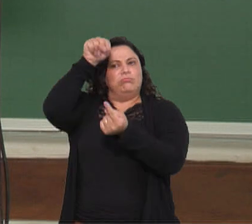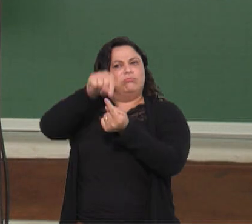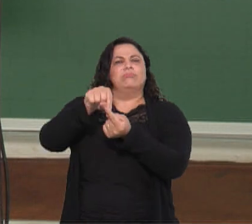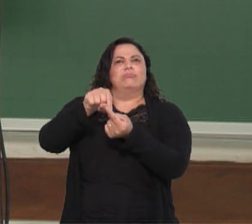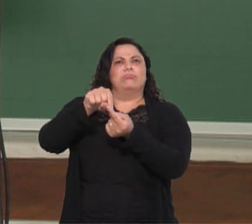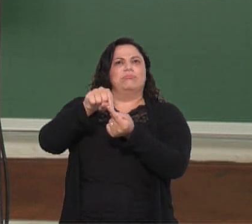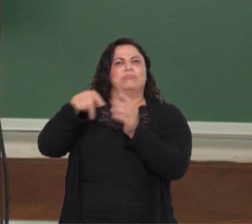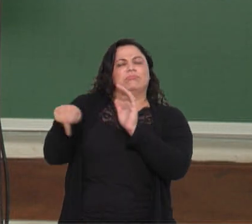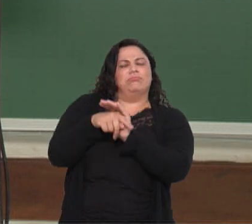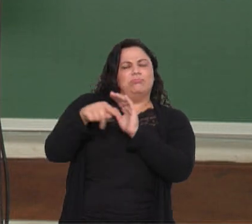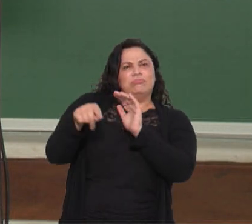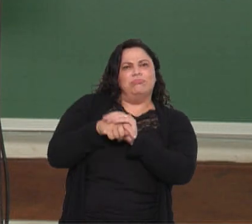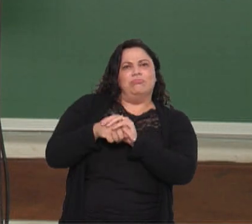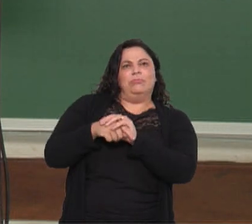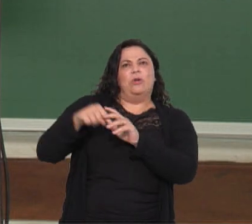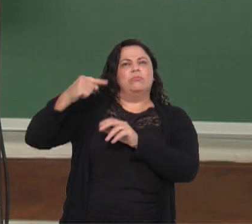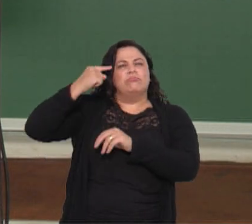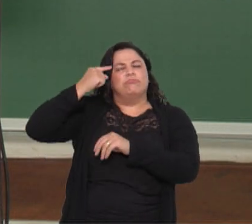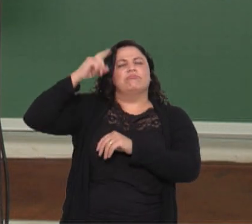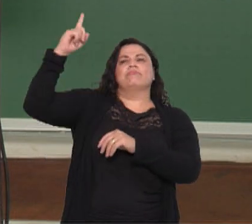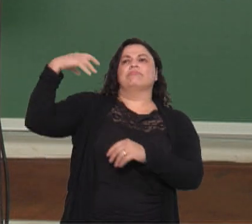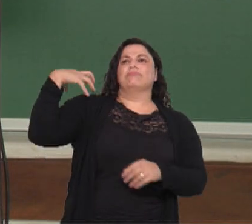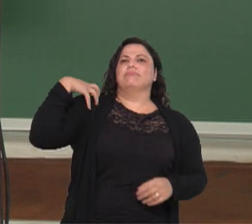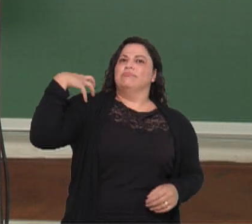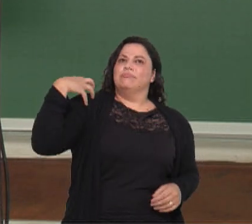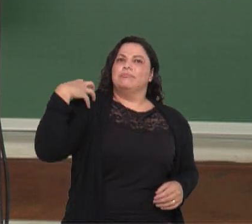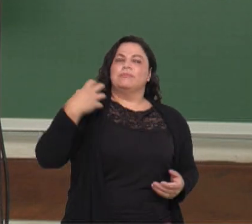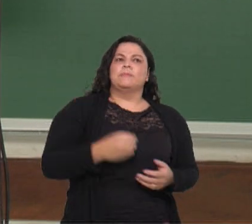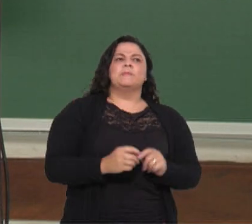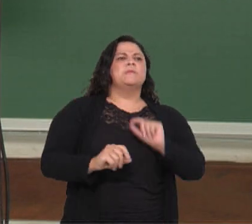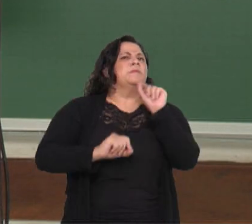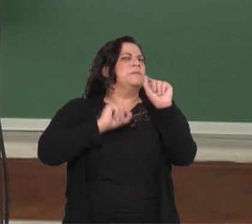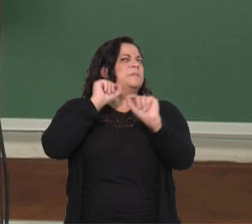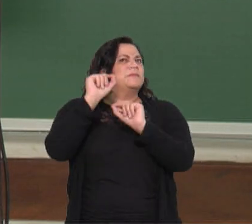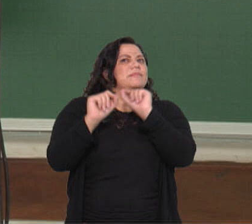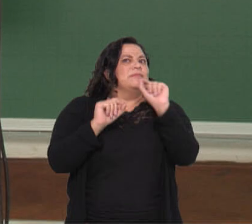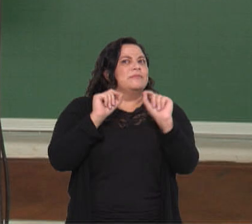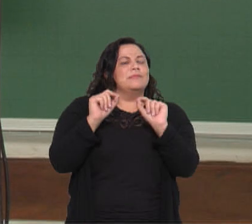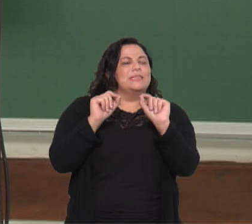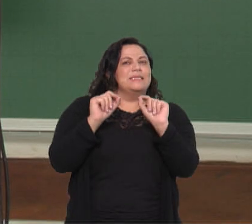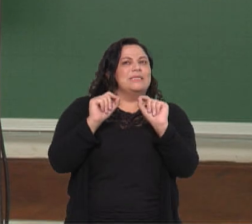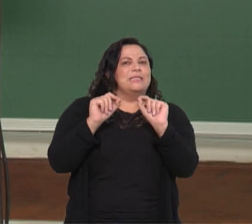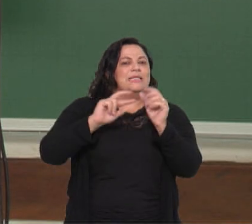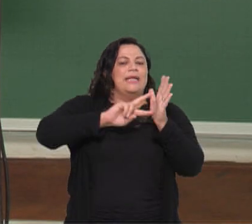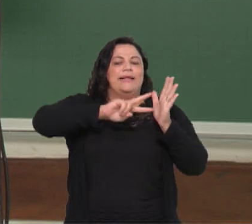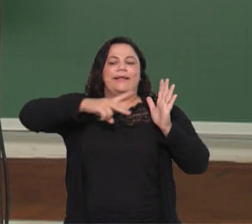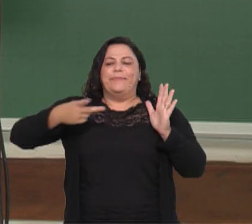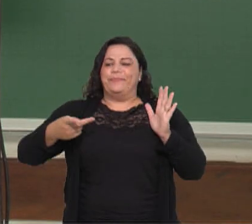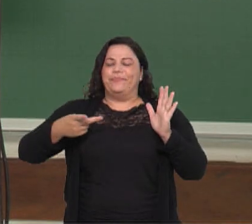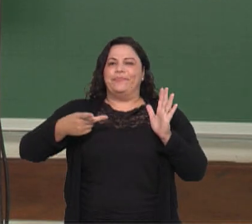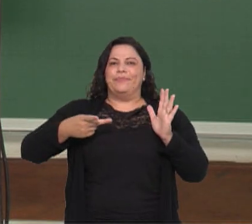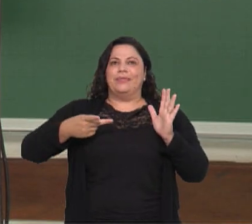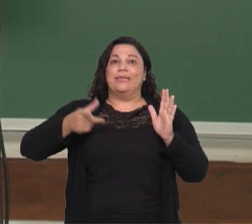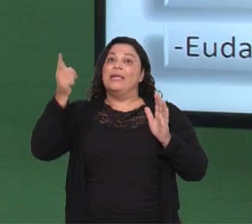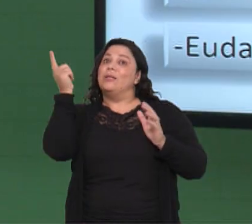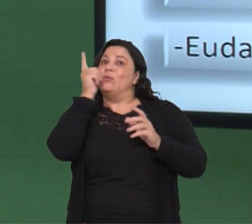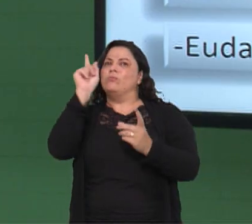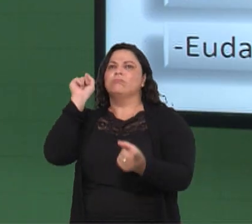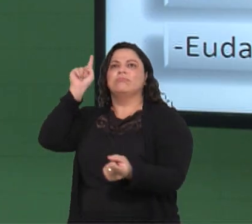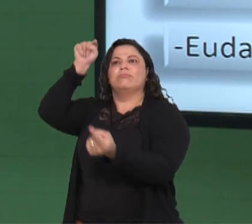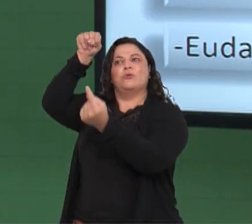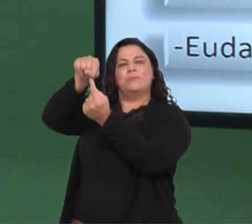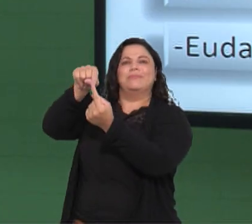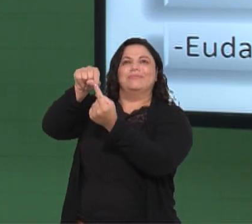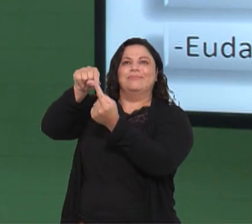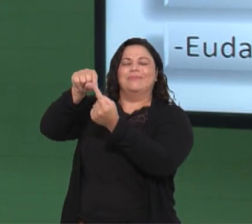filosofia do Platão. Tá? Para Platão, essa eudaimonia seria o quê? O alcance do conhecimento. Por quê? Porque com a alma